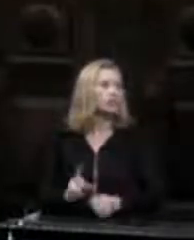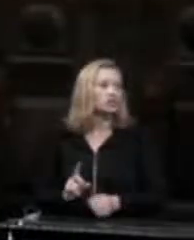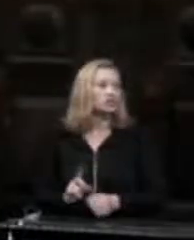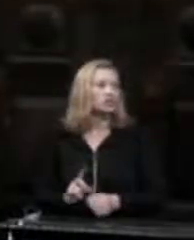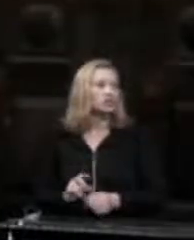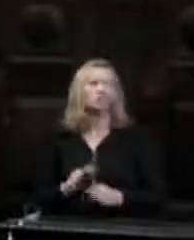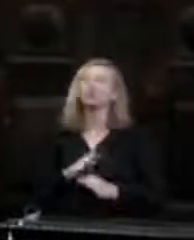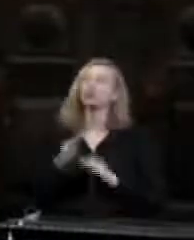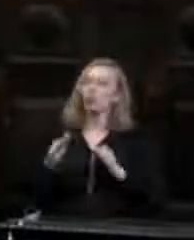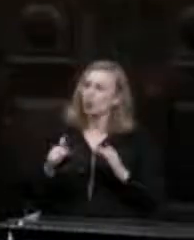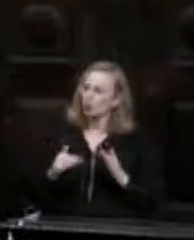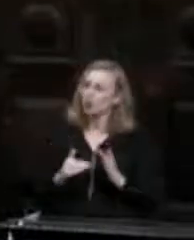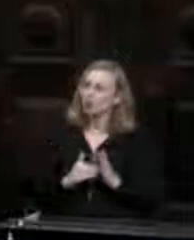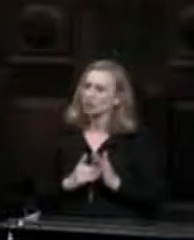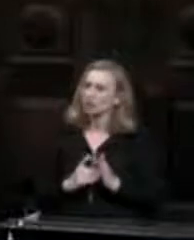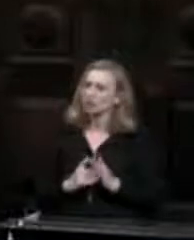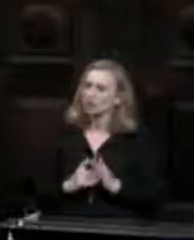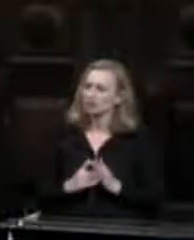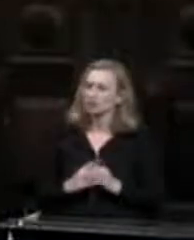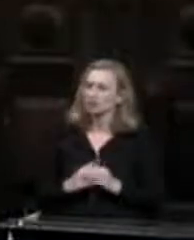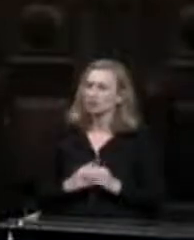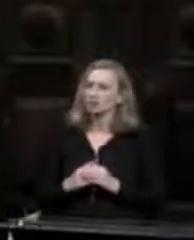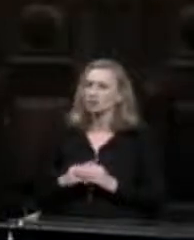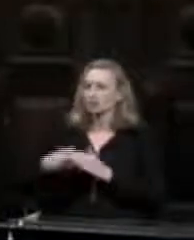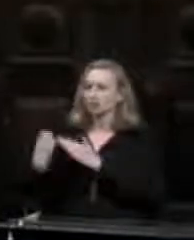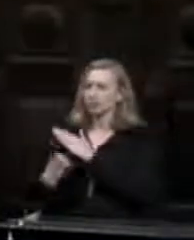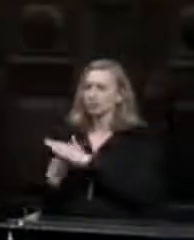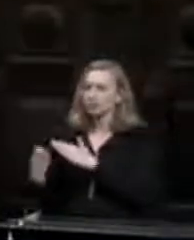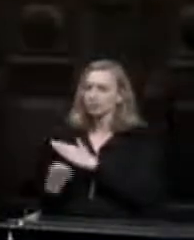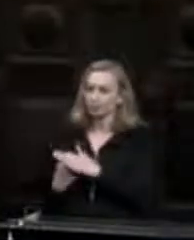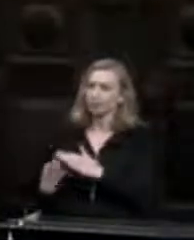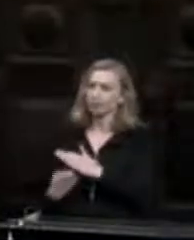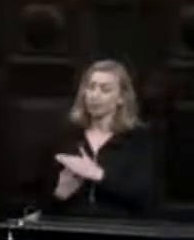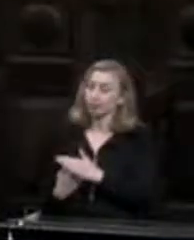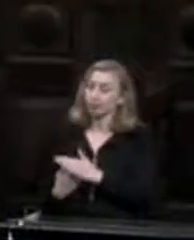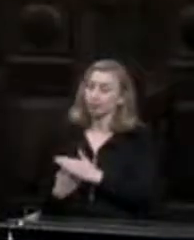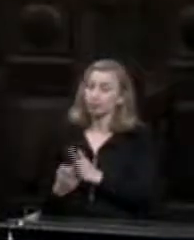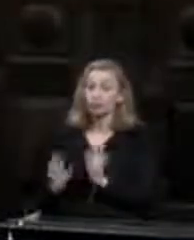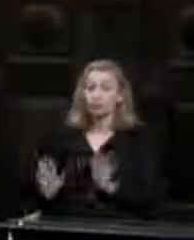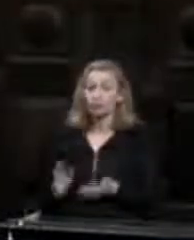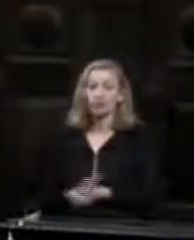contra as isenções fiscais da forma como é dada, de forma totalmente irresponsável.